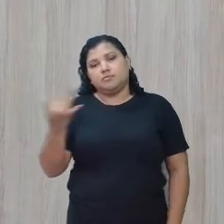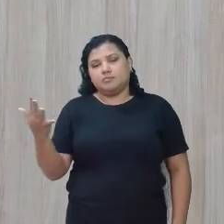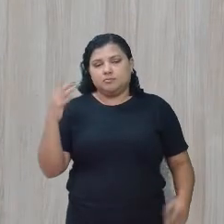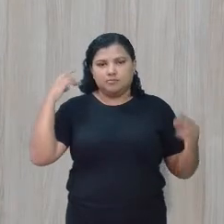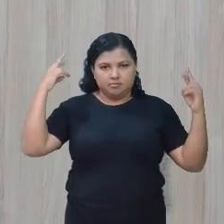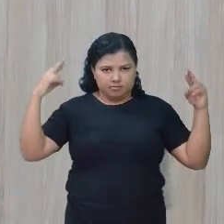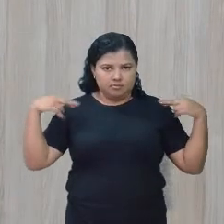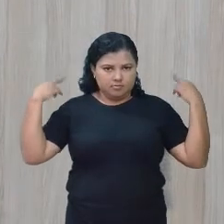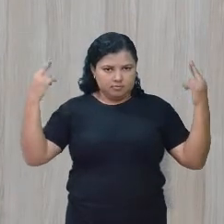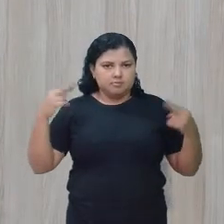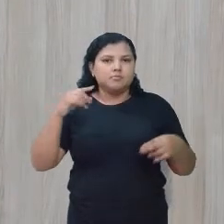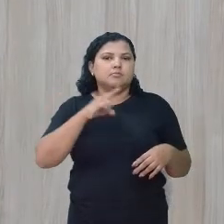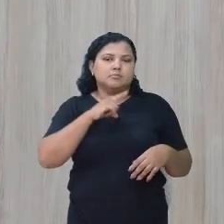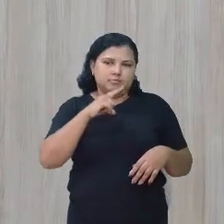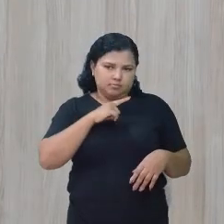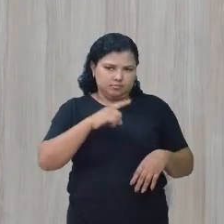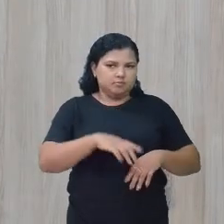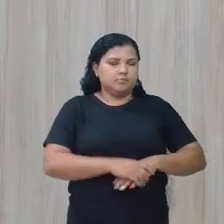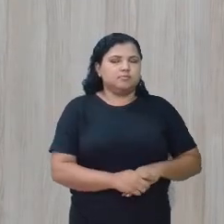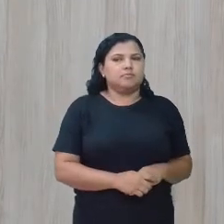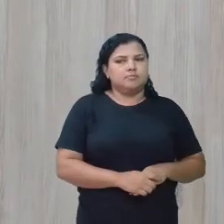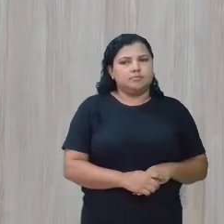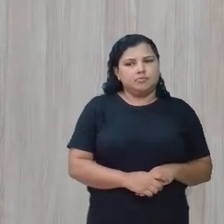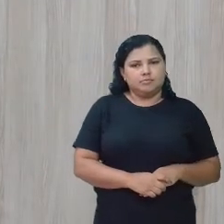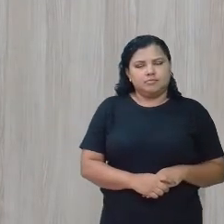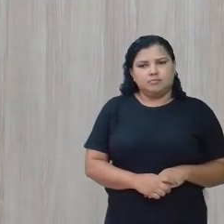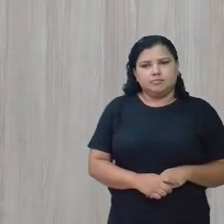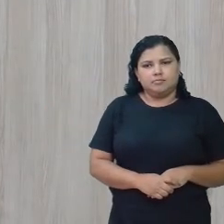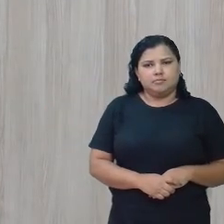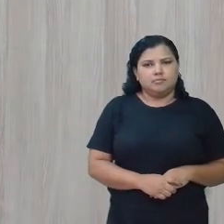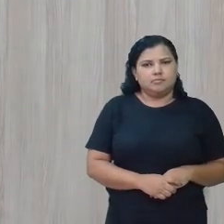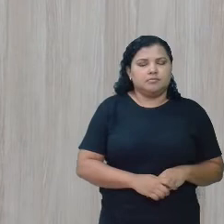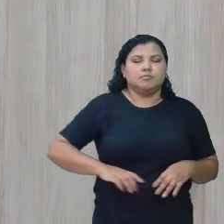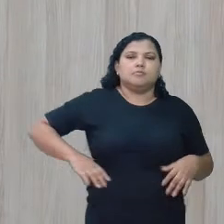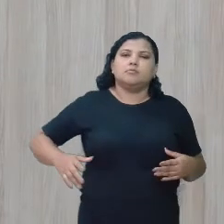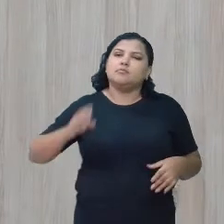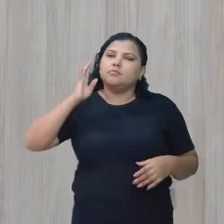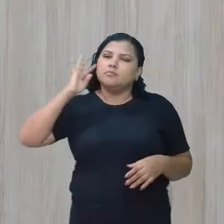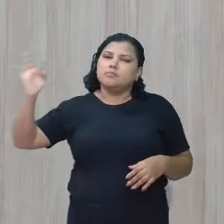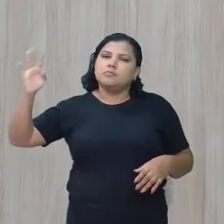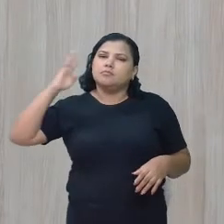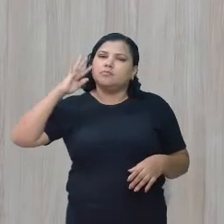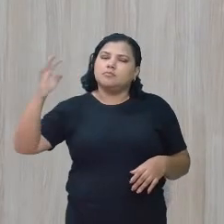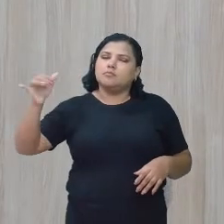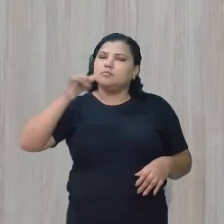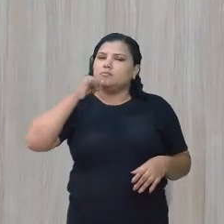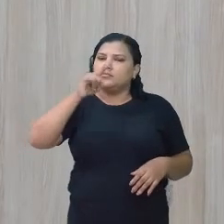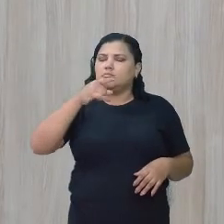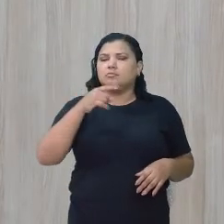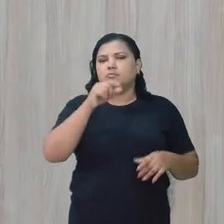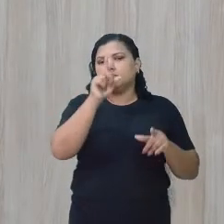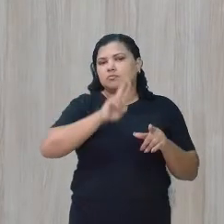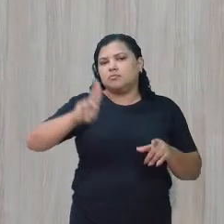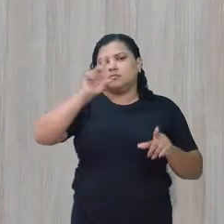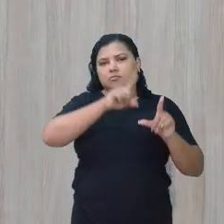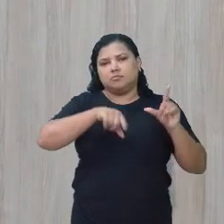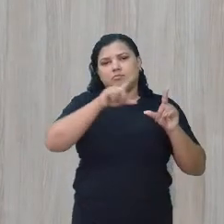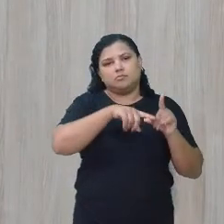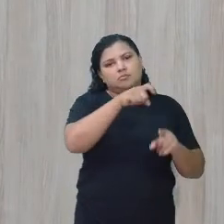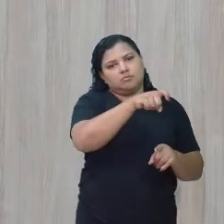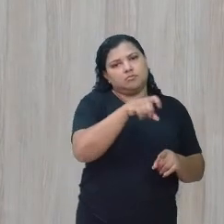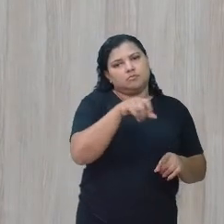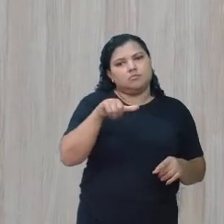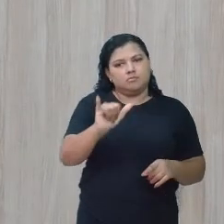C é a quantidade de carneiros que nós temos, tá bom? Então, imagina aí se você coloca essas letras de X e de